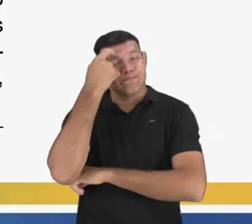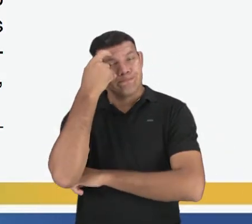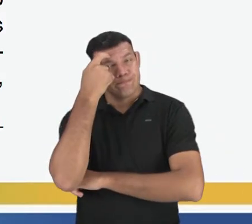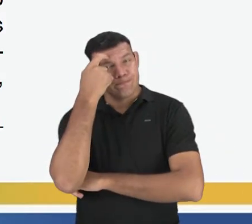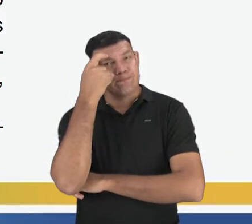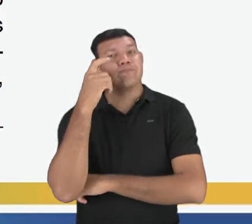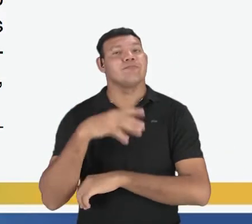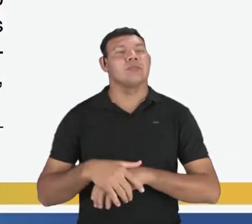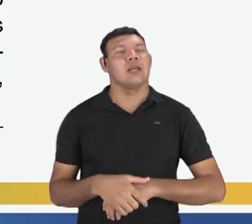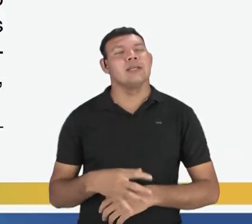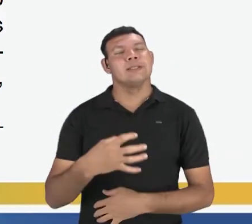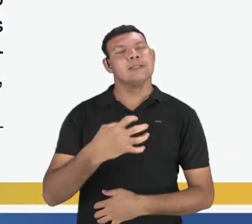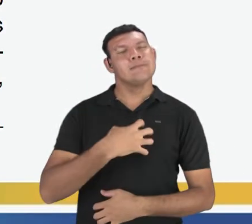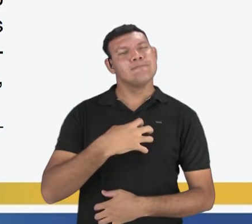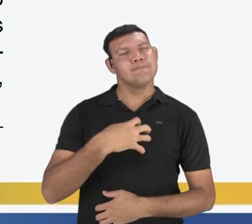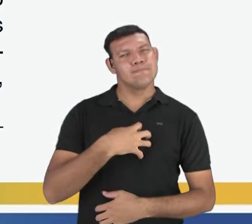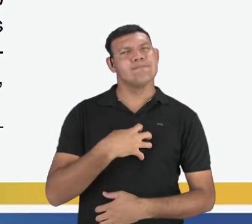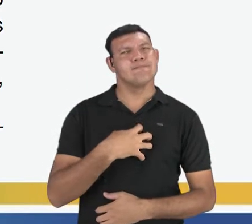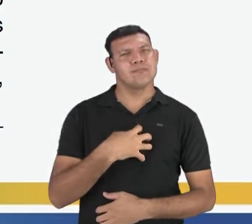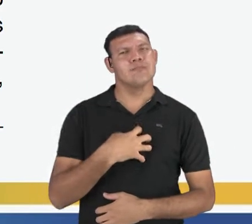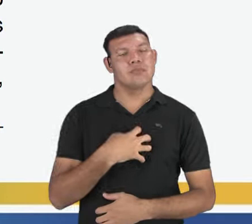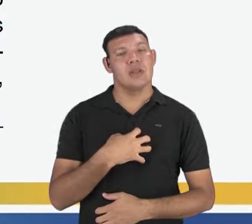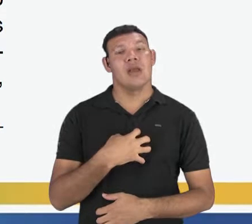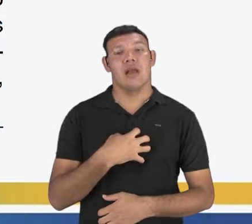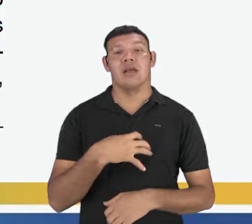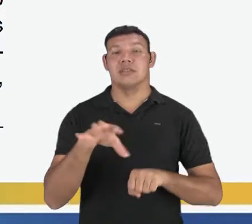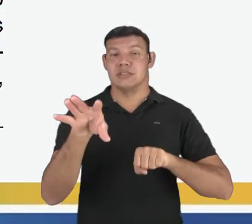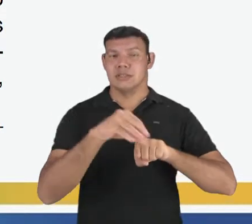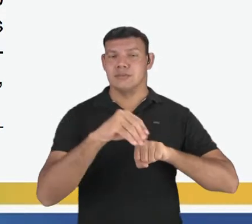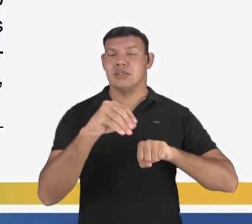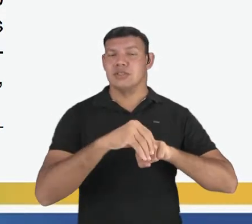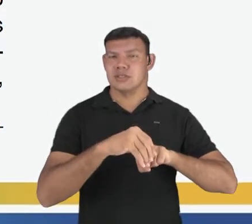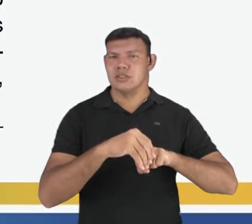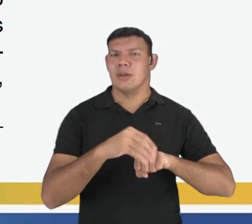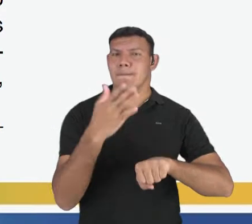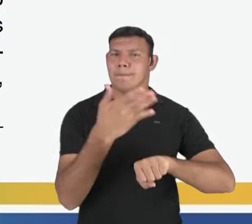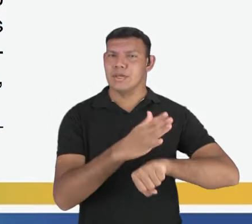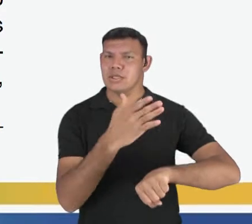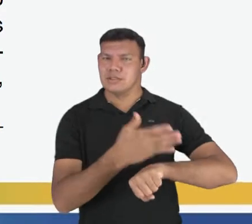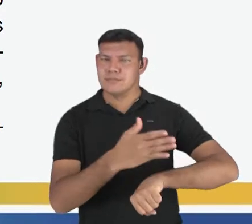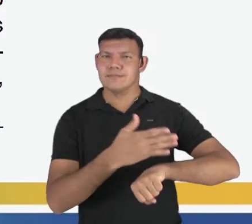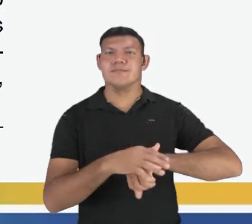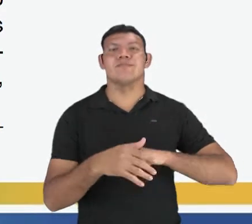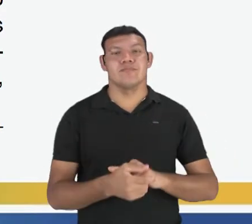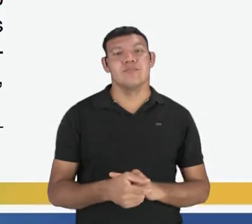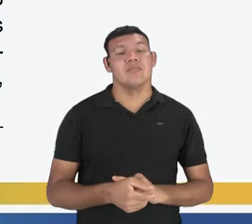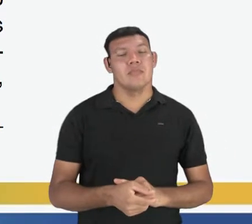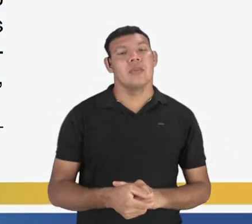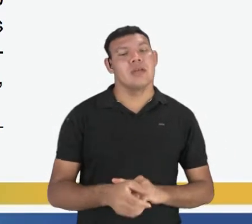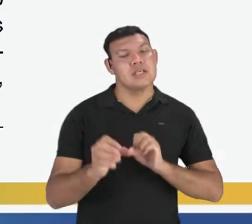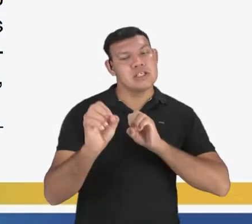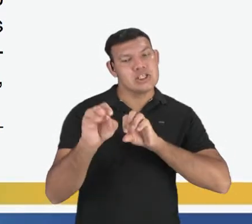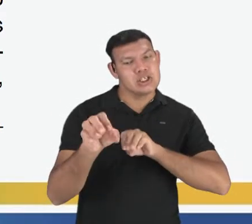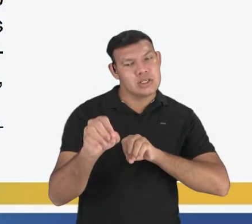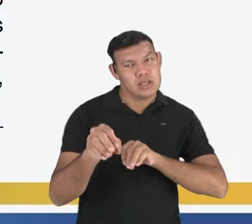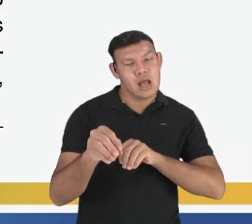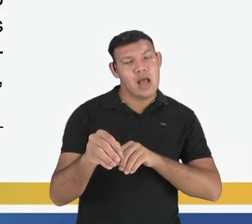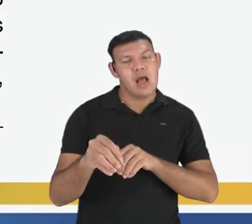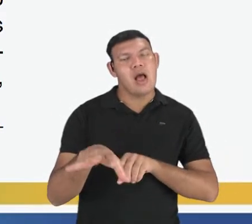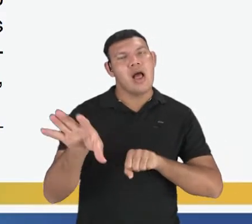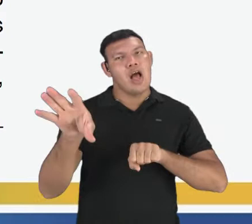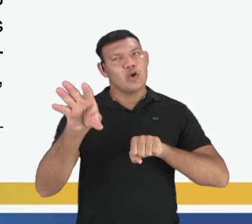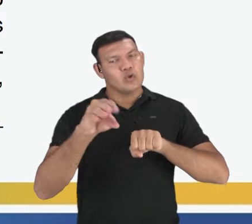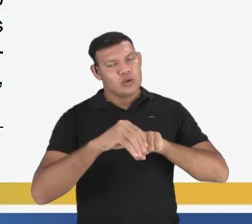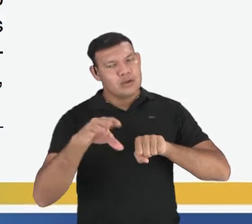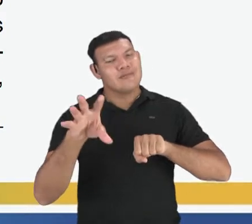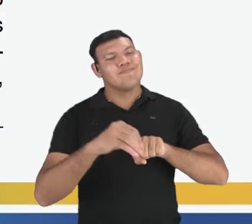que em dedução só se aprende fazendo. O ato de aprender está vinculado ao ato de fazer, ou